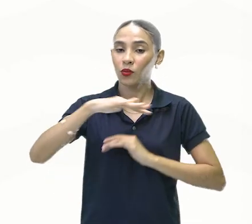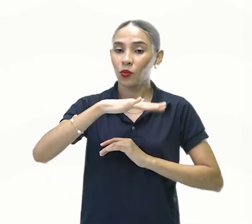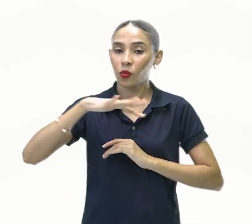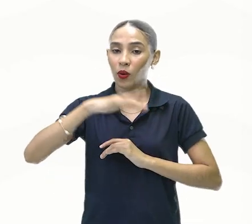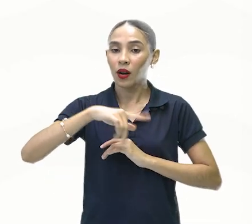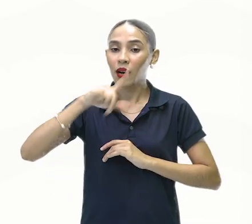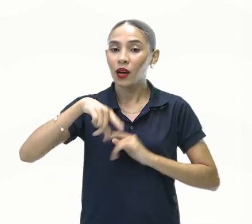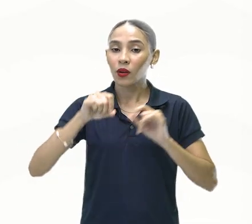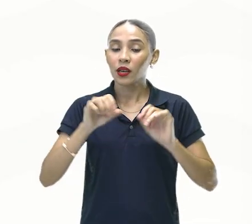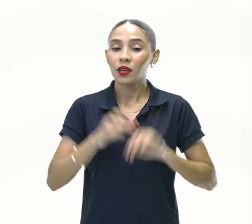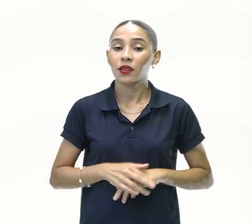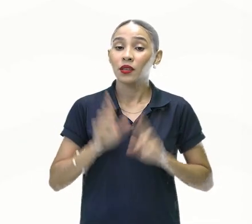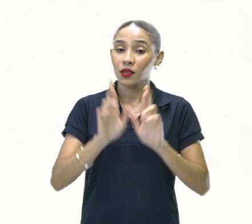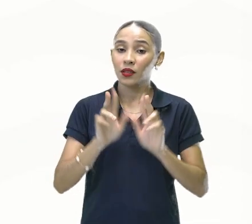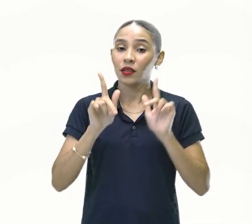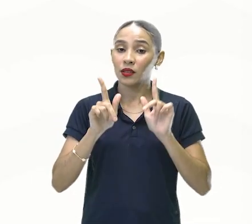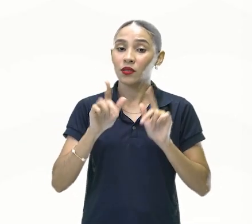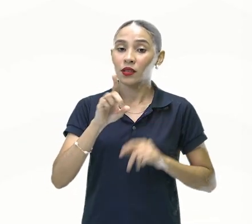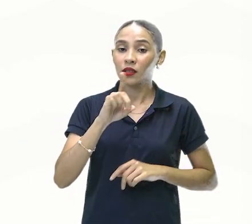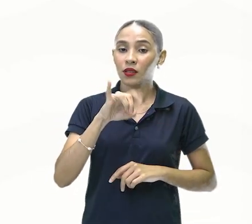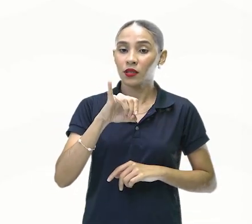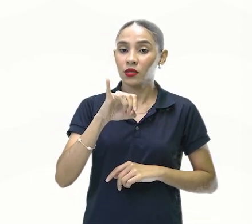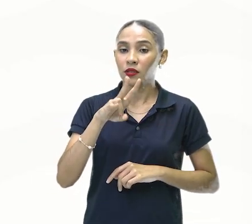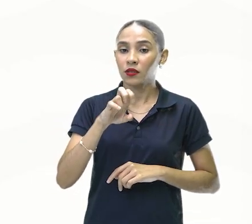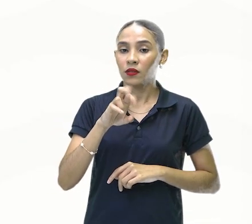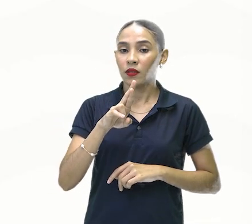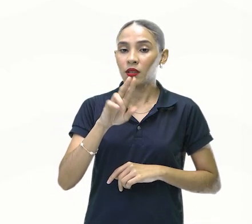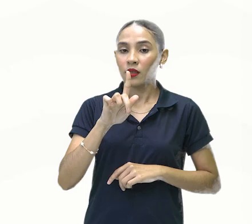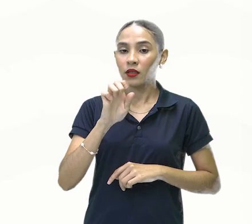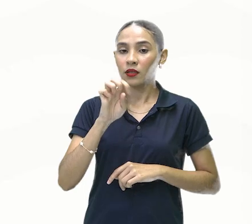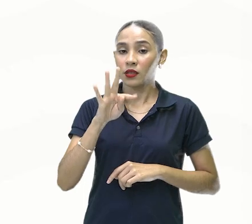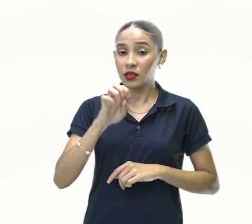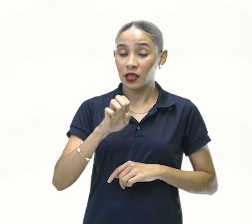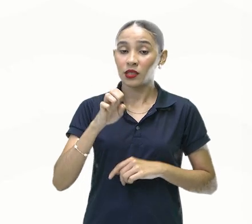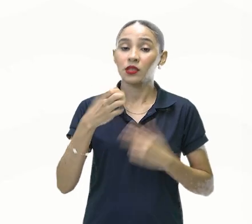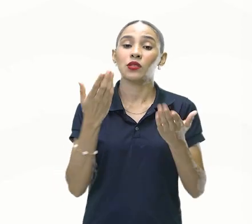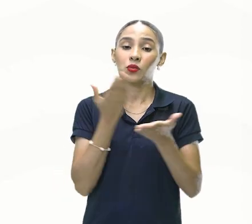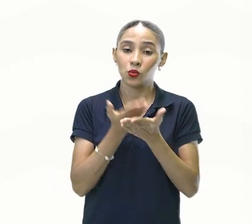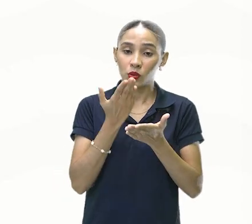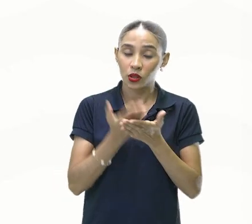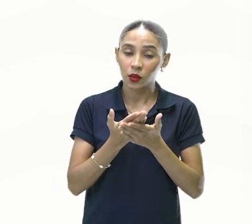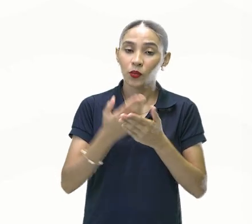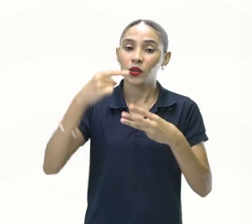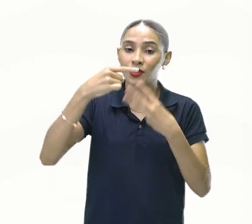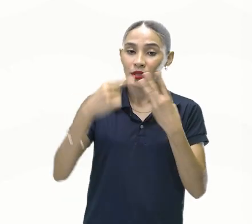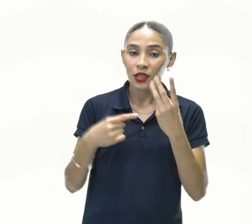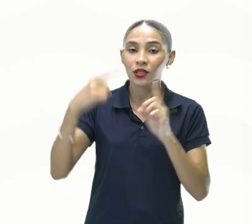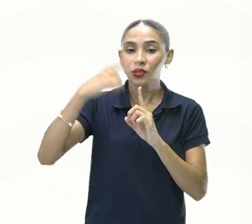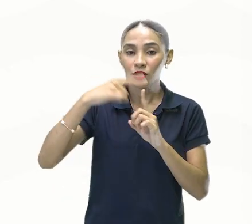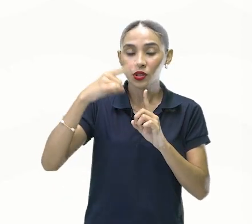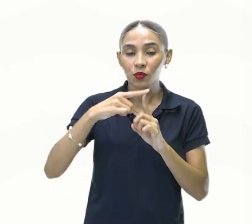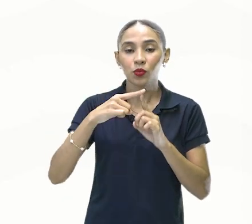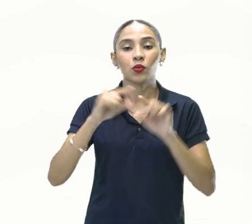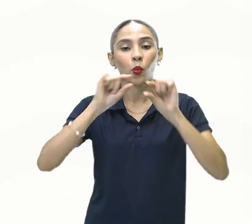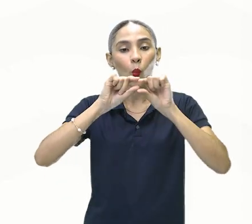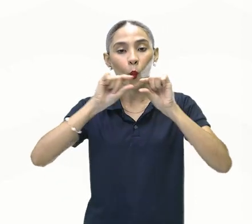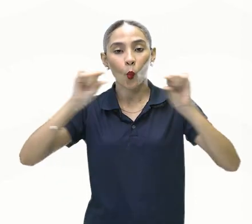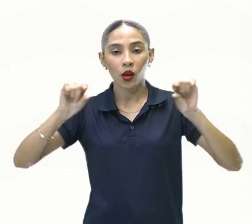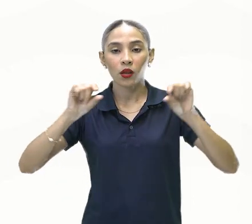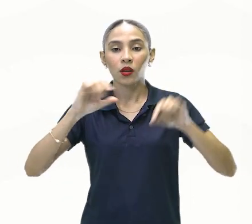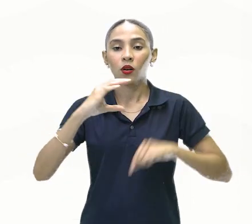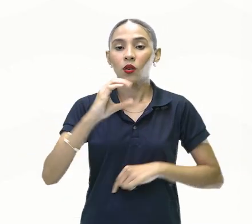ar, é uma lente que é divergente agora, tá? A gente viu as três primeiras aí de bordos finos, que